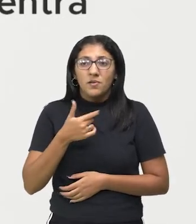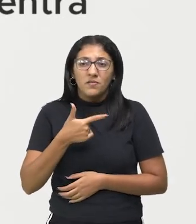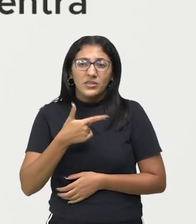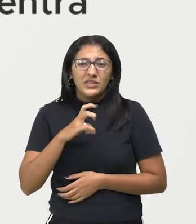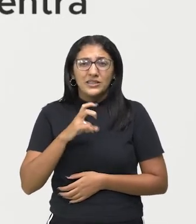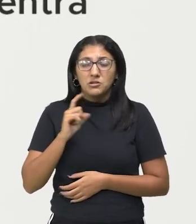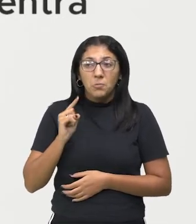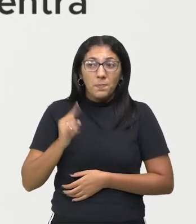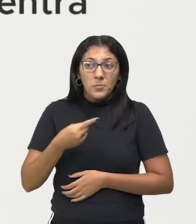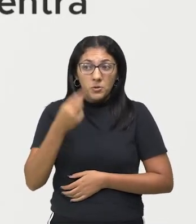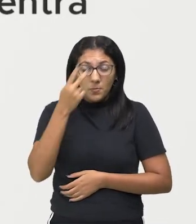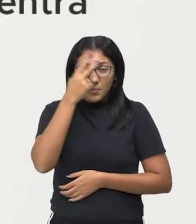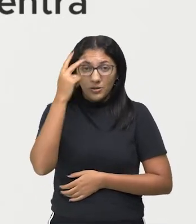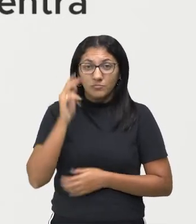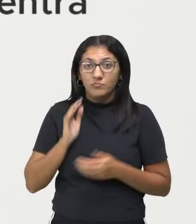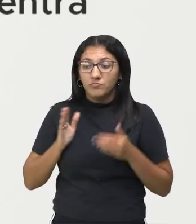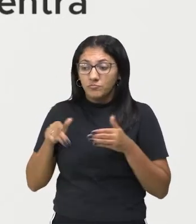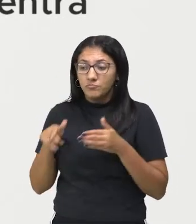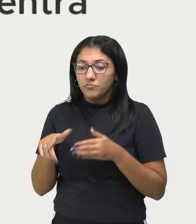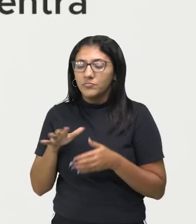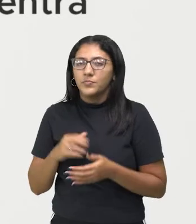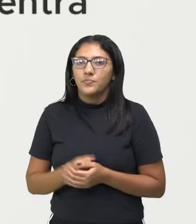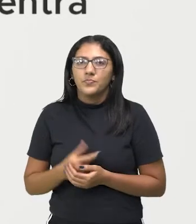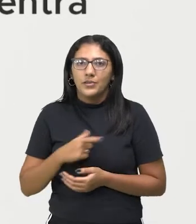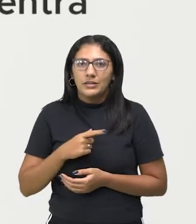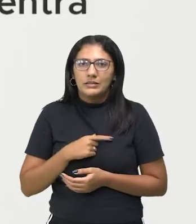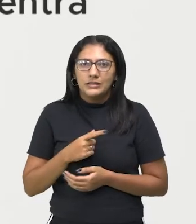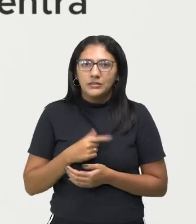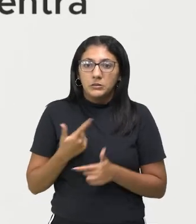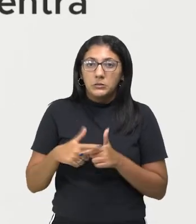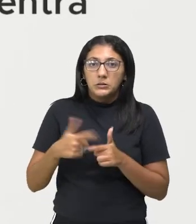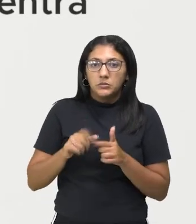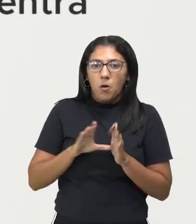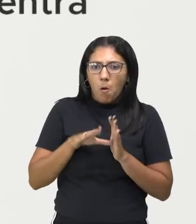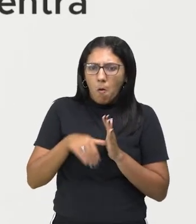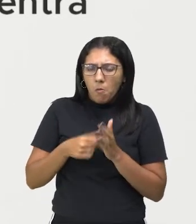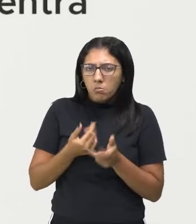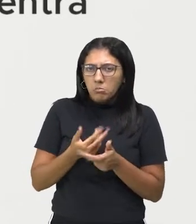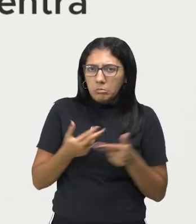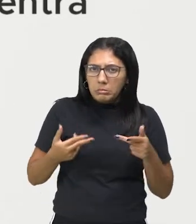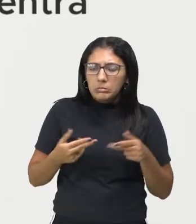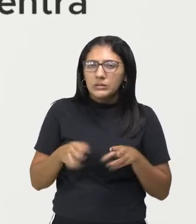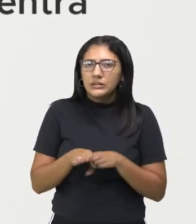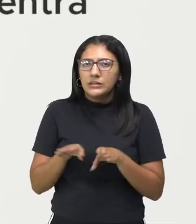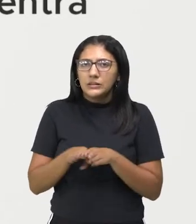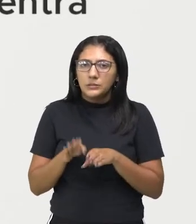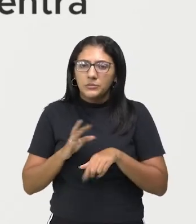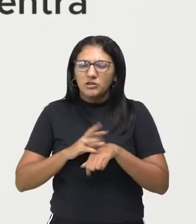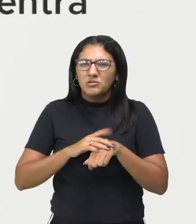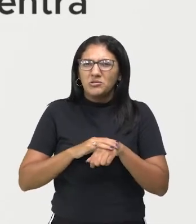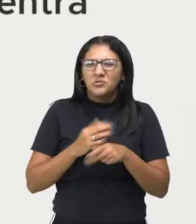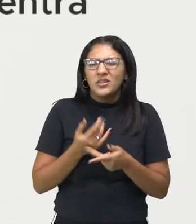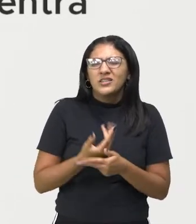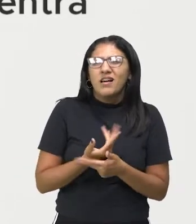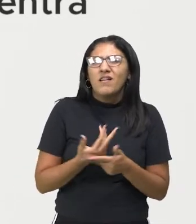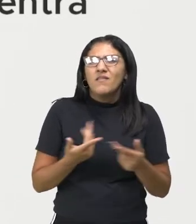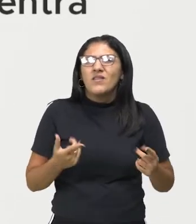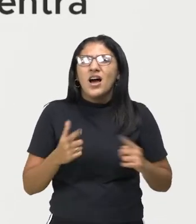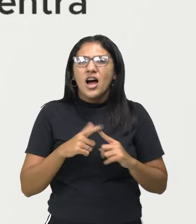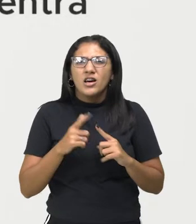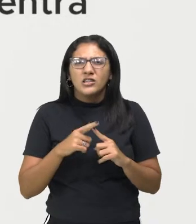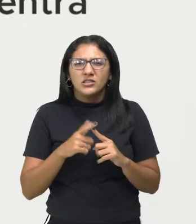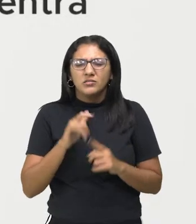instalação da usina. Isso fez com que os índices de criminalidade subissem, assim como algumas doenças, tuberculose, a sífilis,